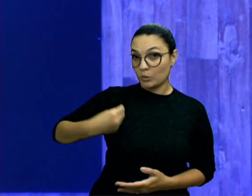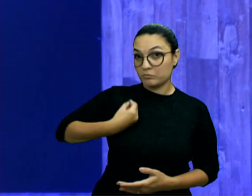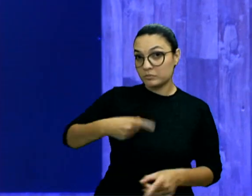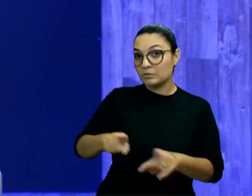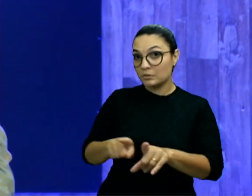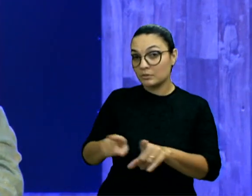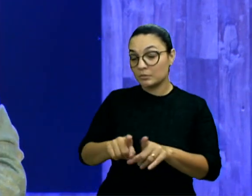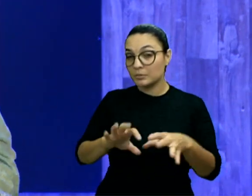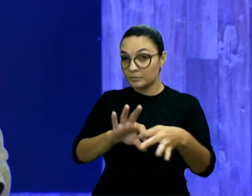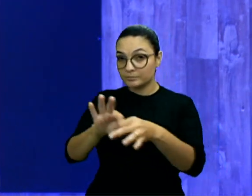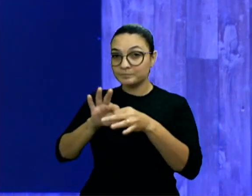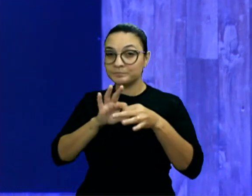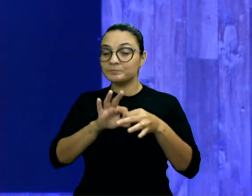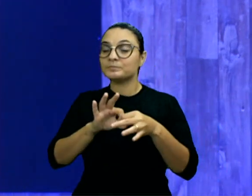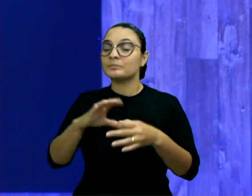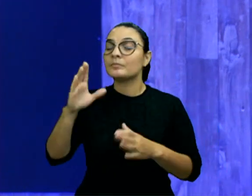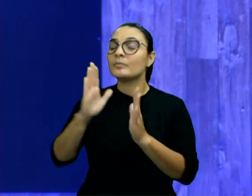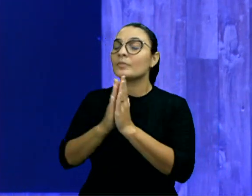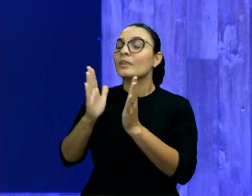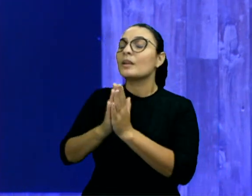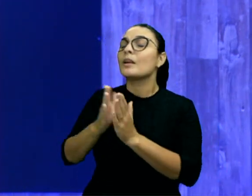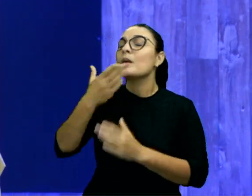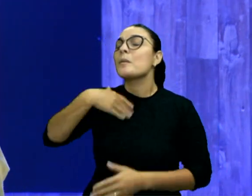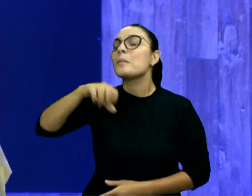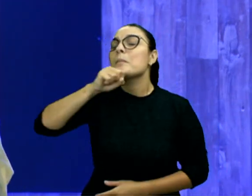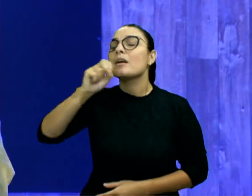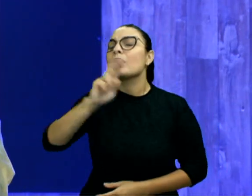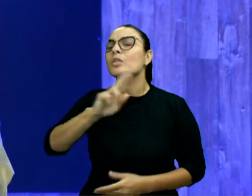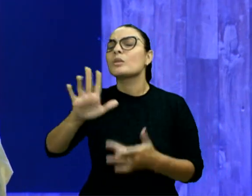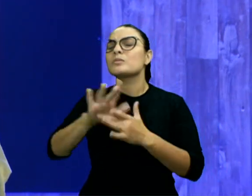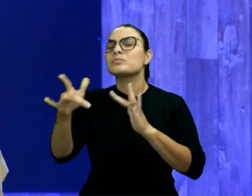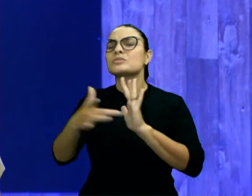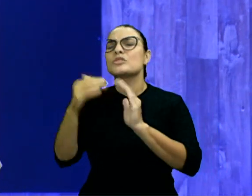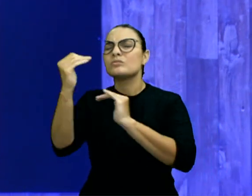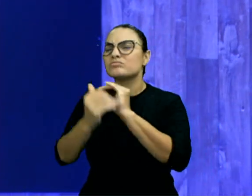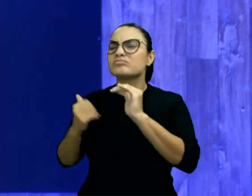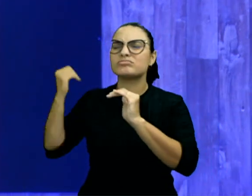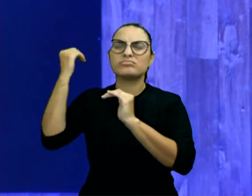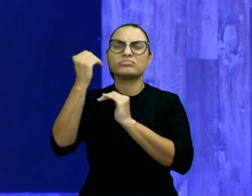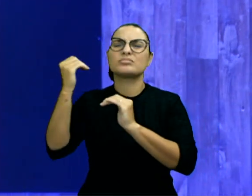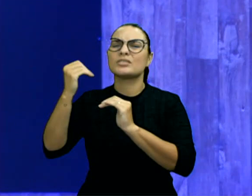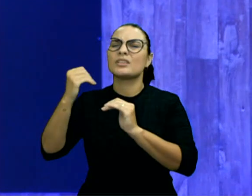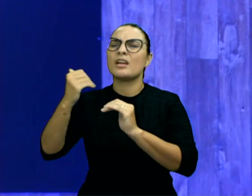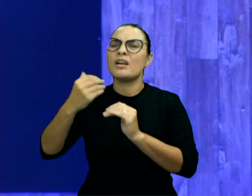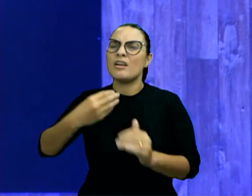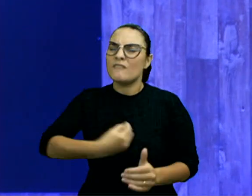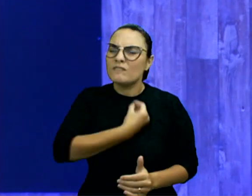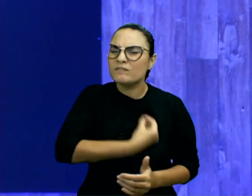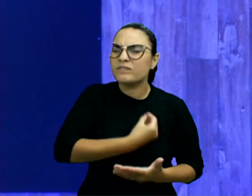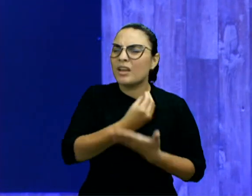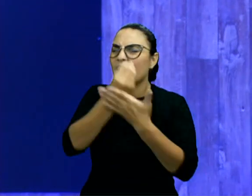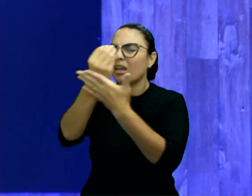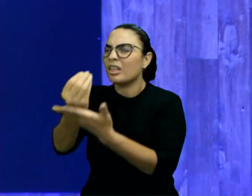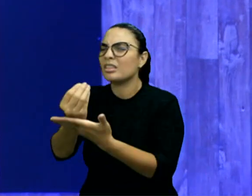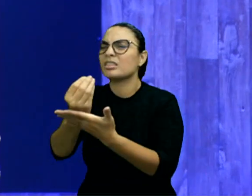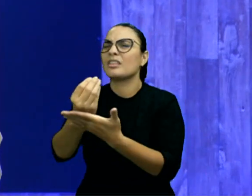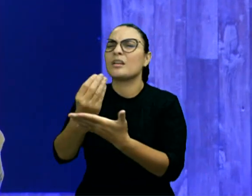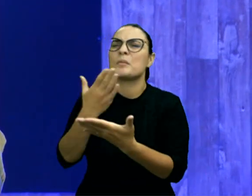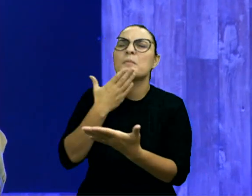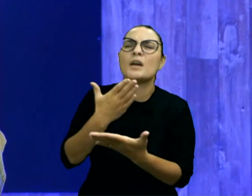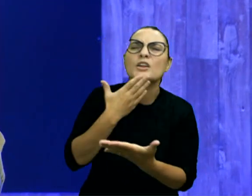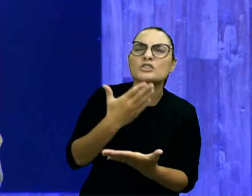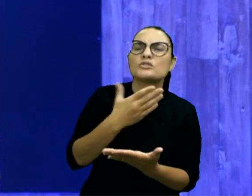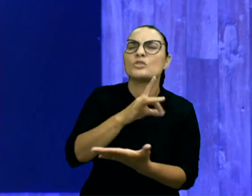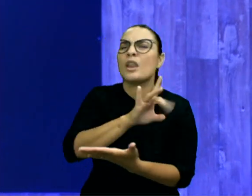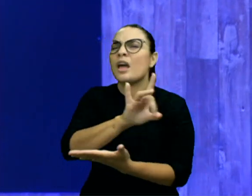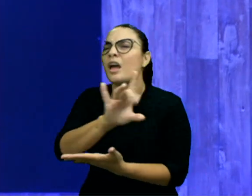de Jesus. Pai, é no nome de Jesus, o nome que é sobre todo nome, eu te apresento, Pai, esses pedidos, pedidos feitos,